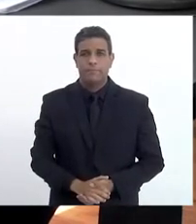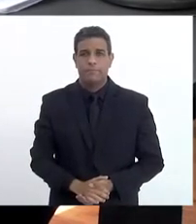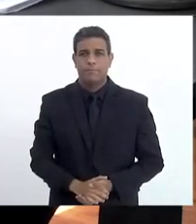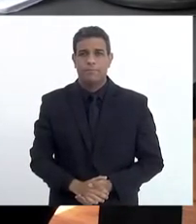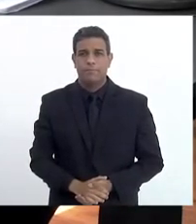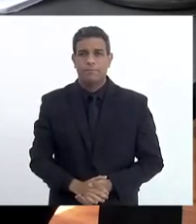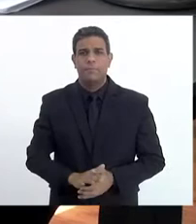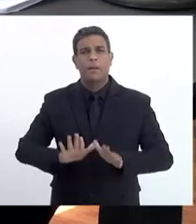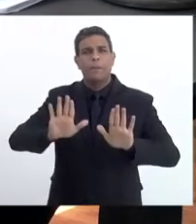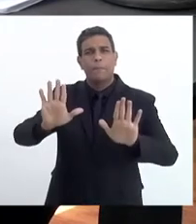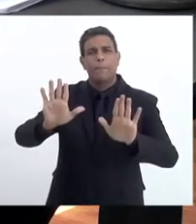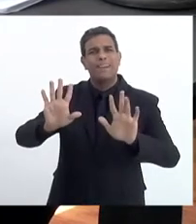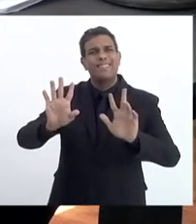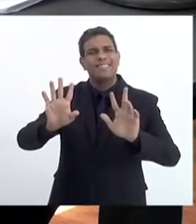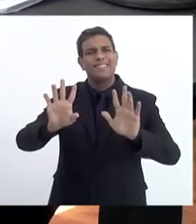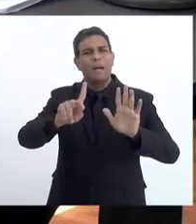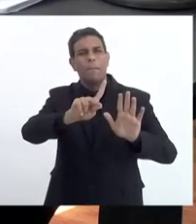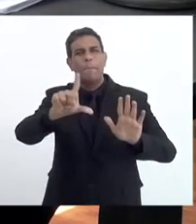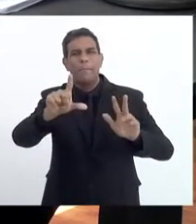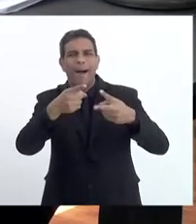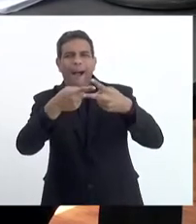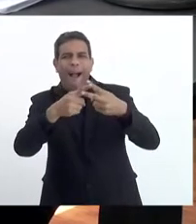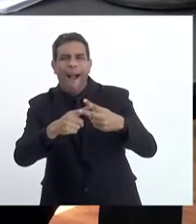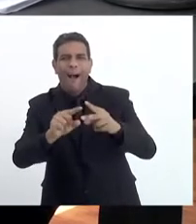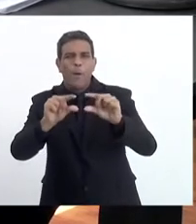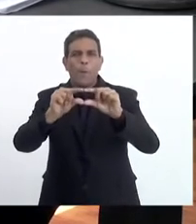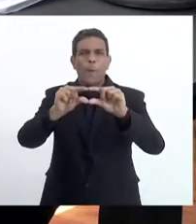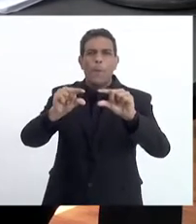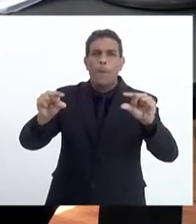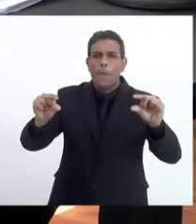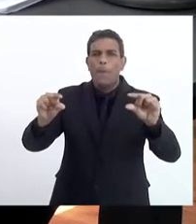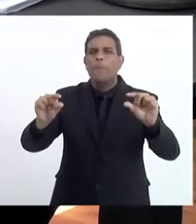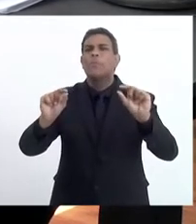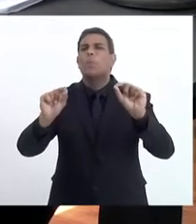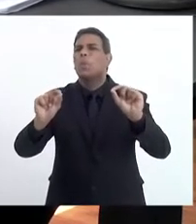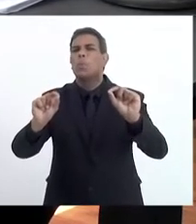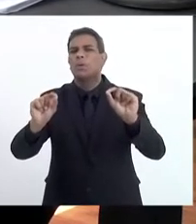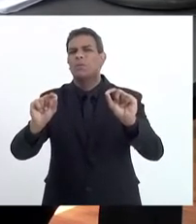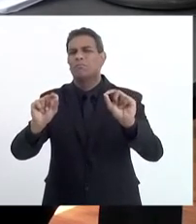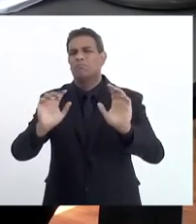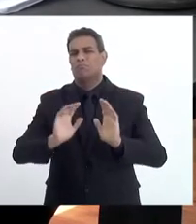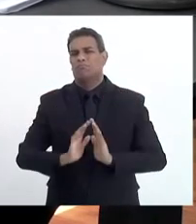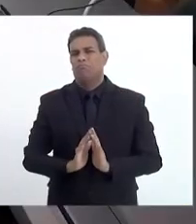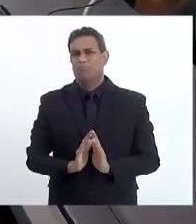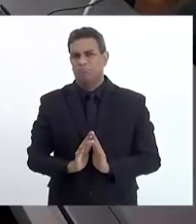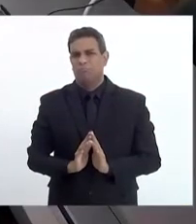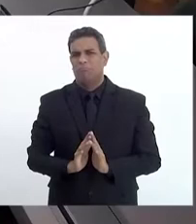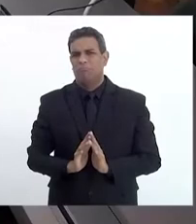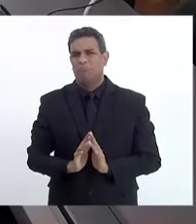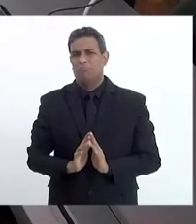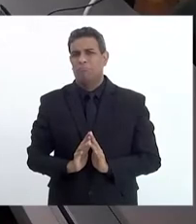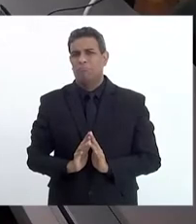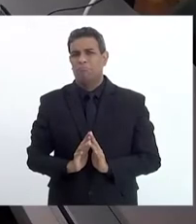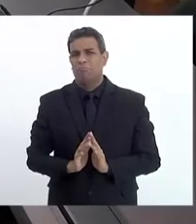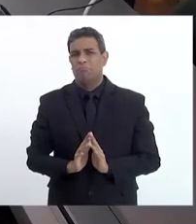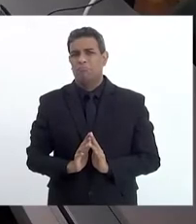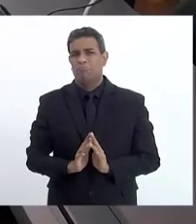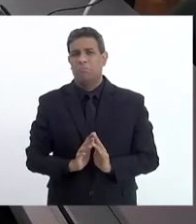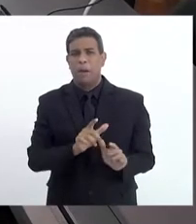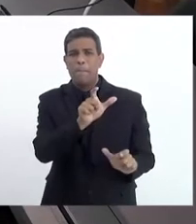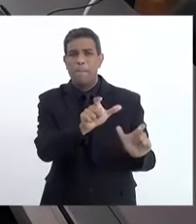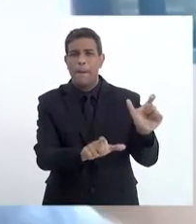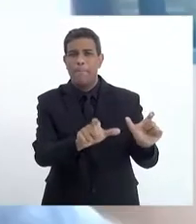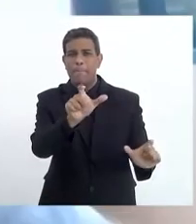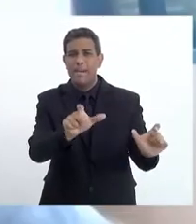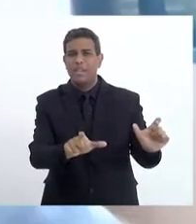Precisa fazer só um ajuste, Mink, na nomenclatura, porque pessoas portadoras de deficiência, o nome